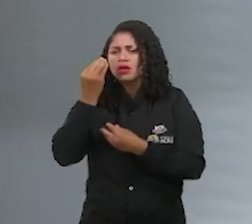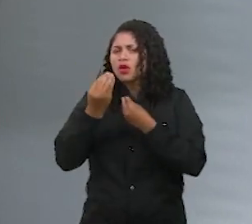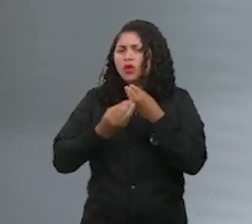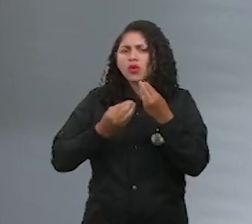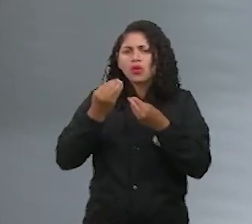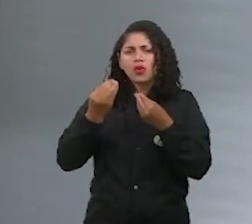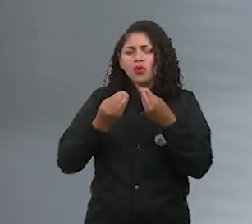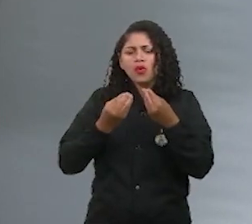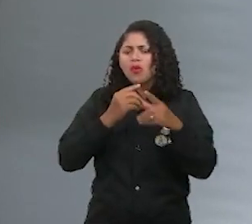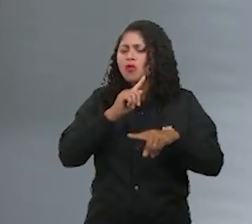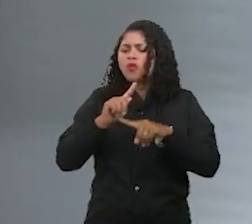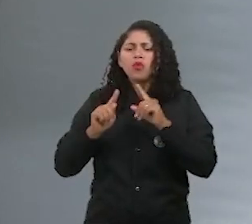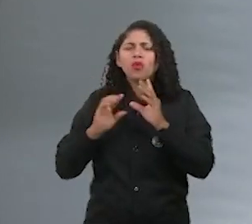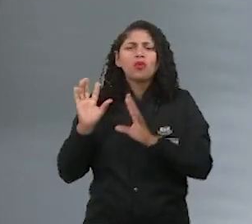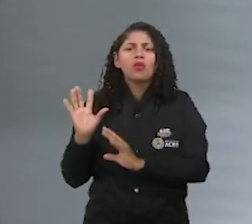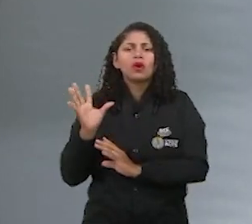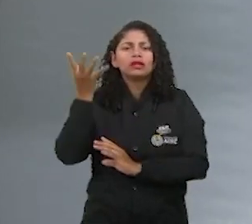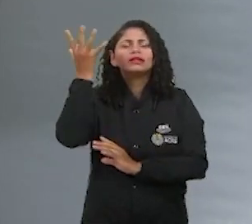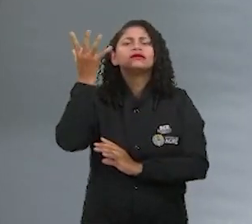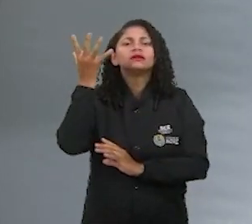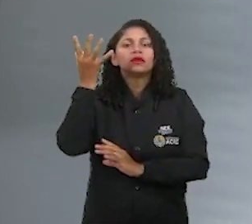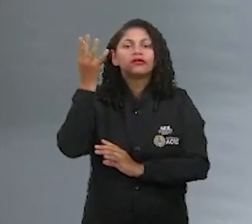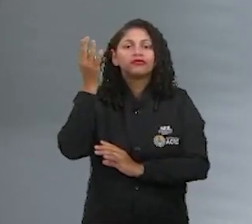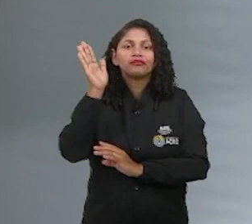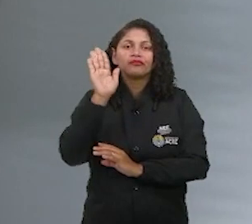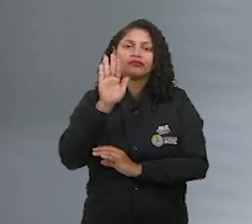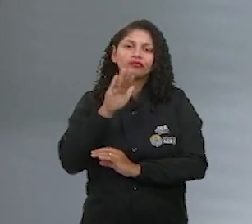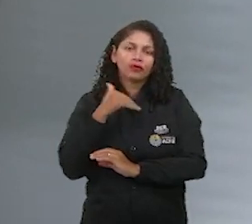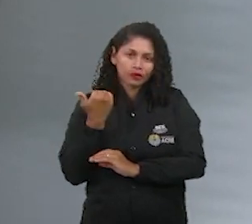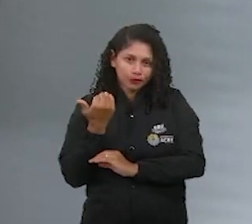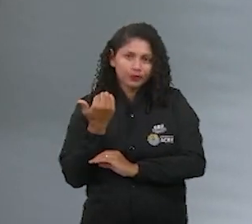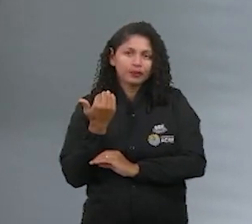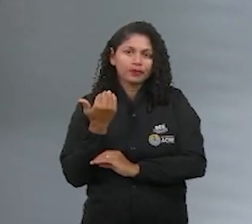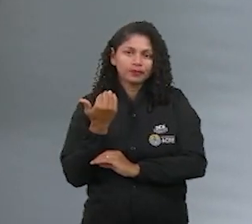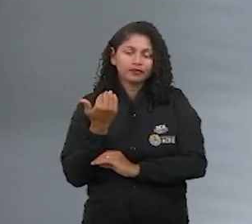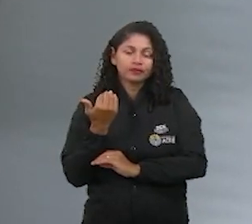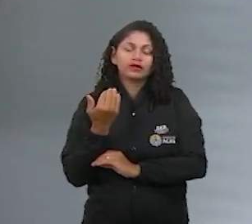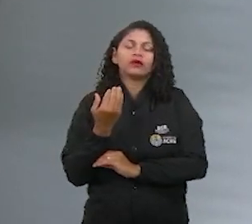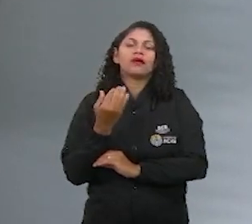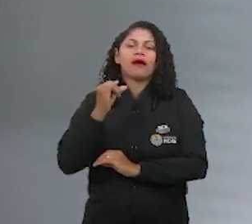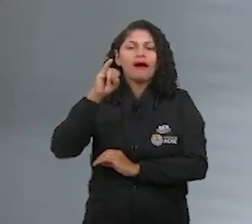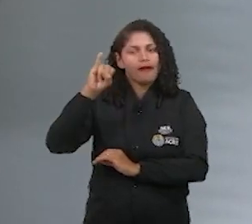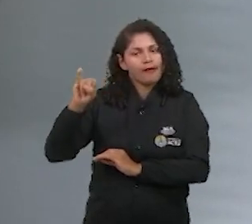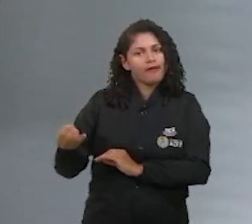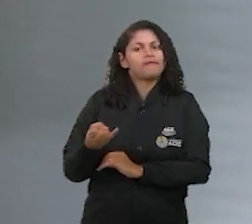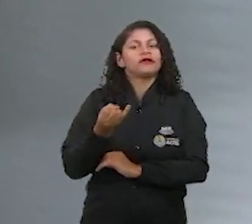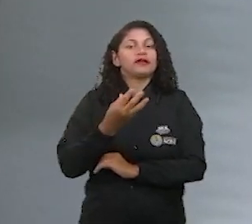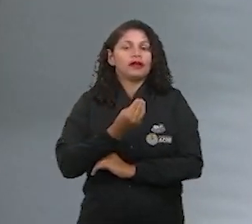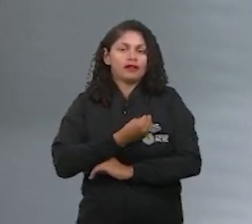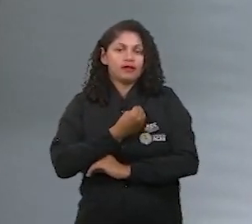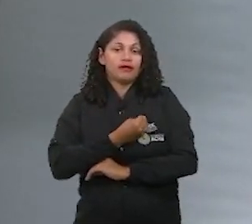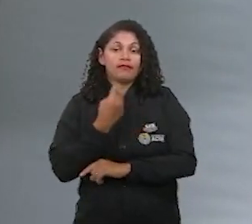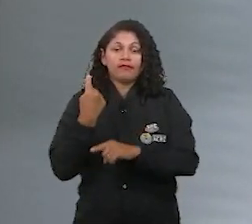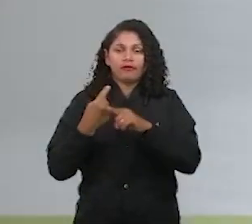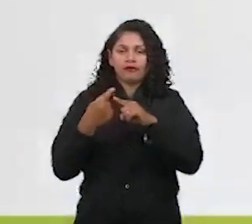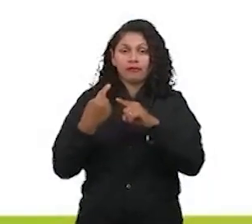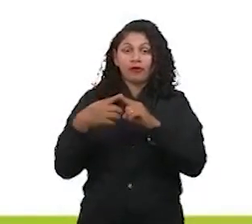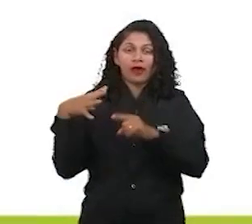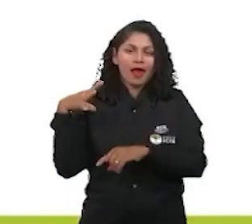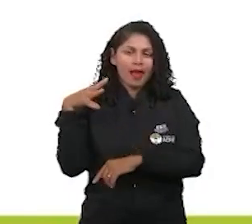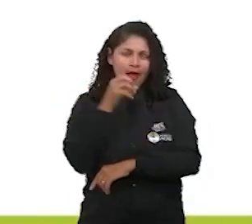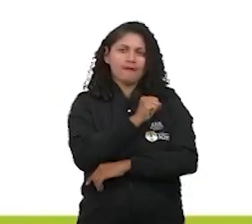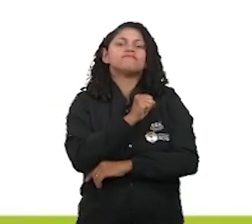morreu. Então, queridos, aproveitem aí, cada um, a vida de vocês. Por quê? Porque passa rápido. Vamos lá?